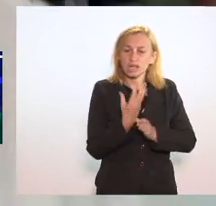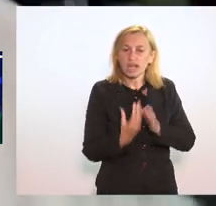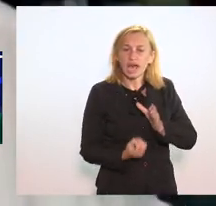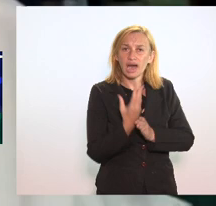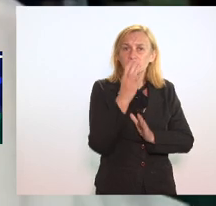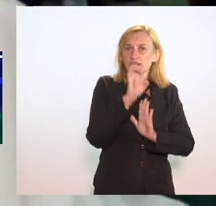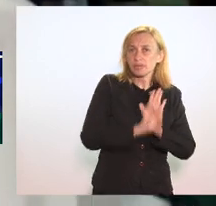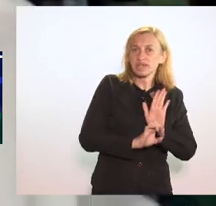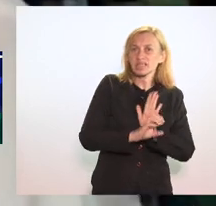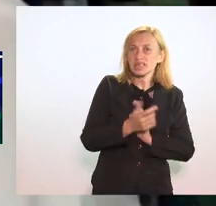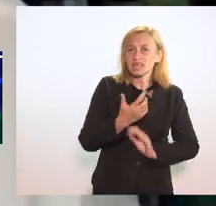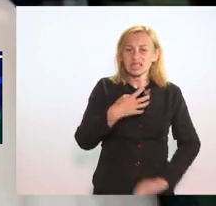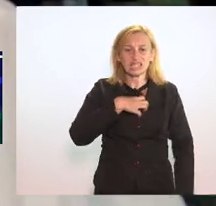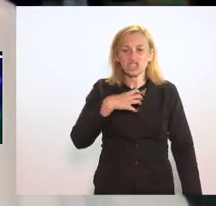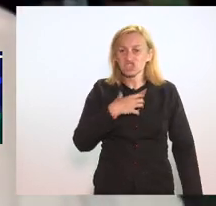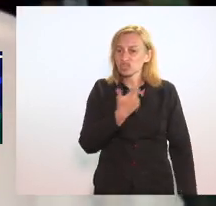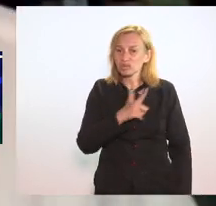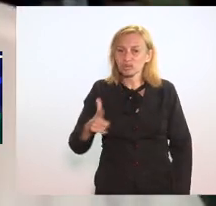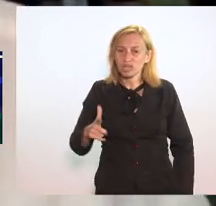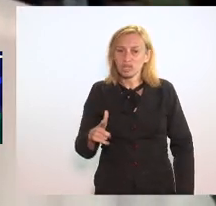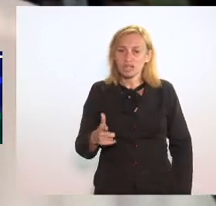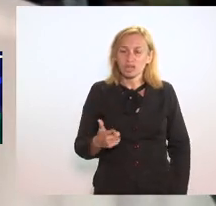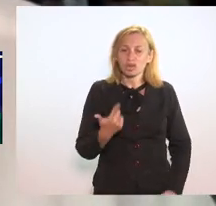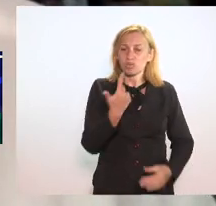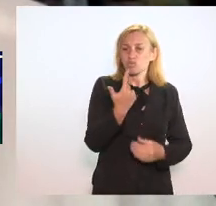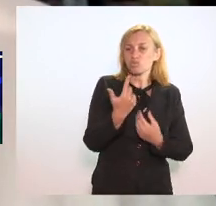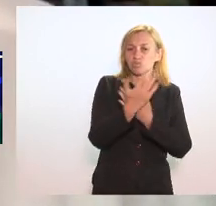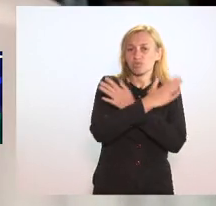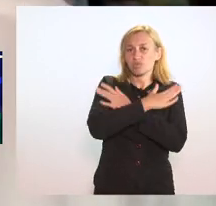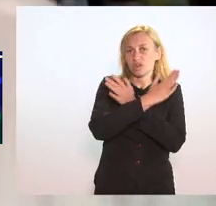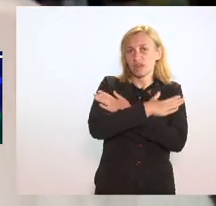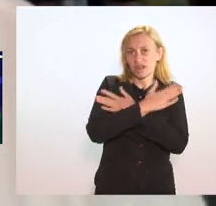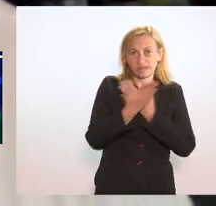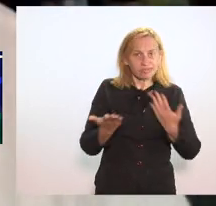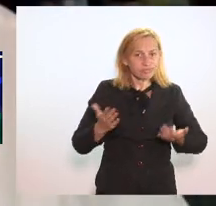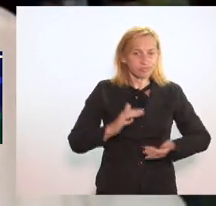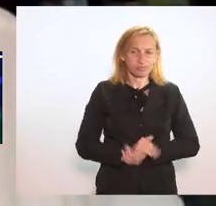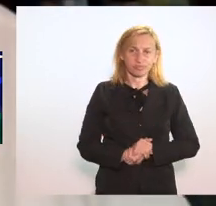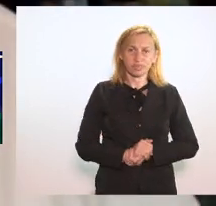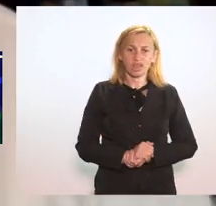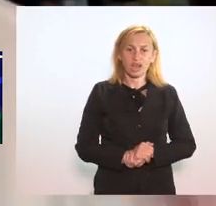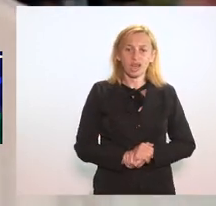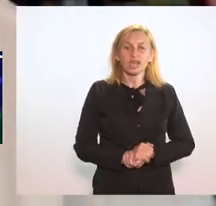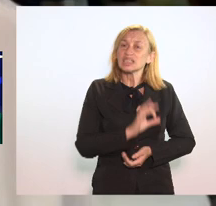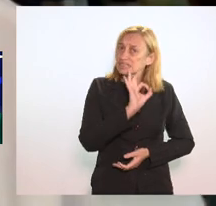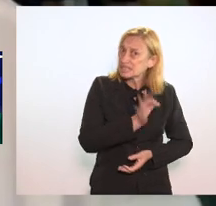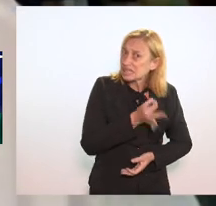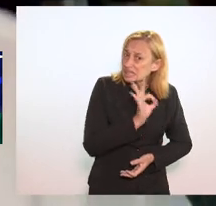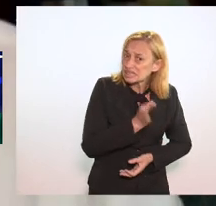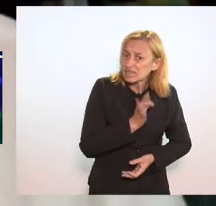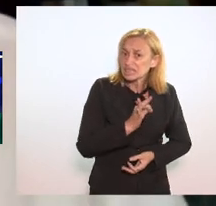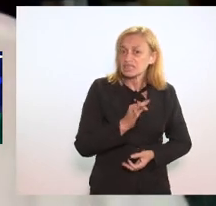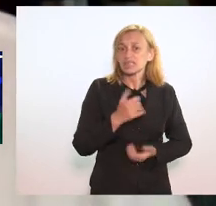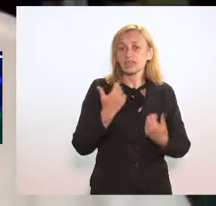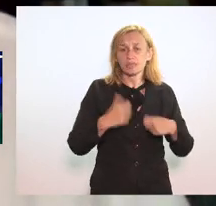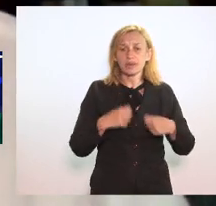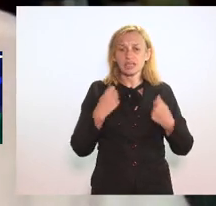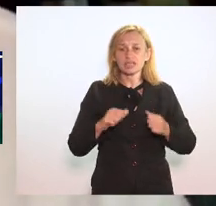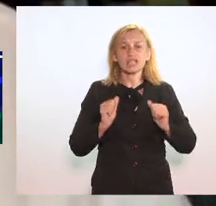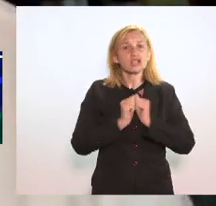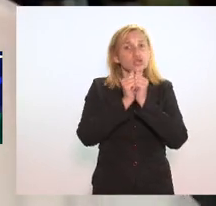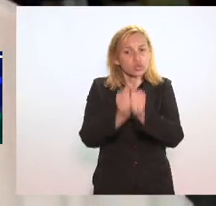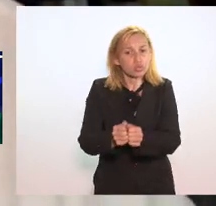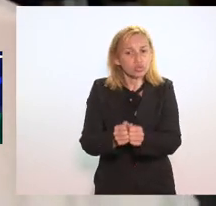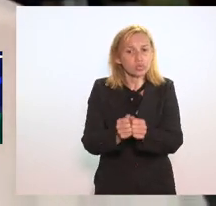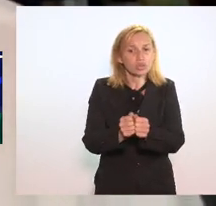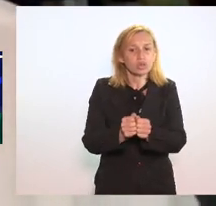não tem sentido um feriado seja de das respectivas eu tenho certeza que elas têm que carregar junto com